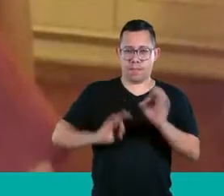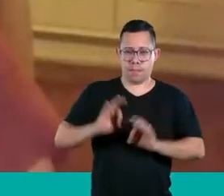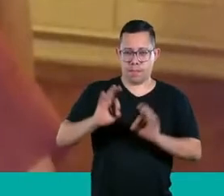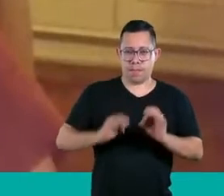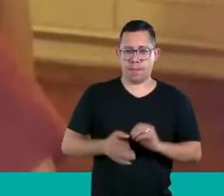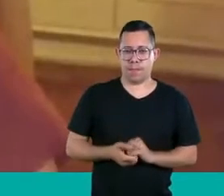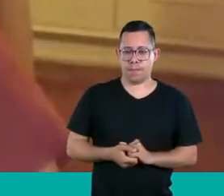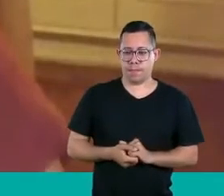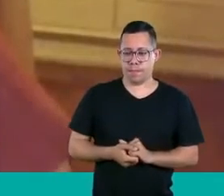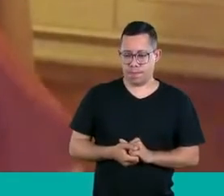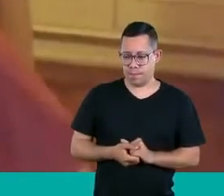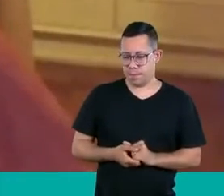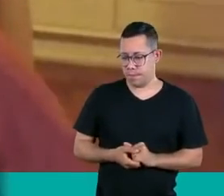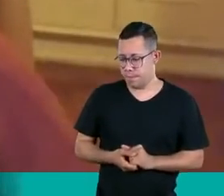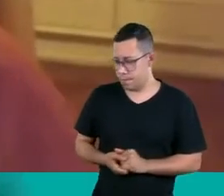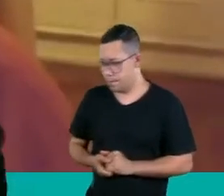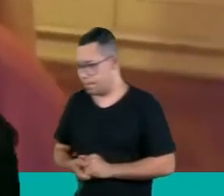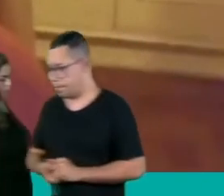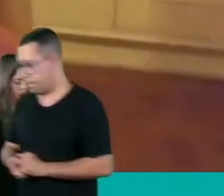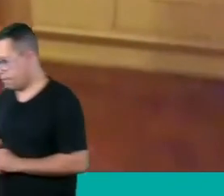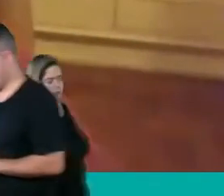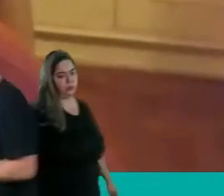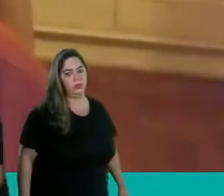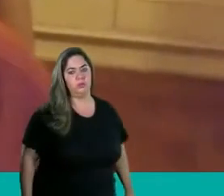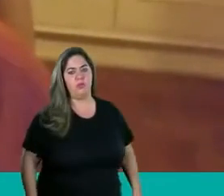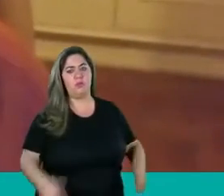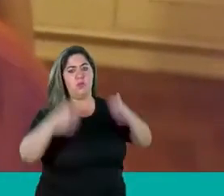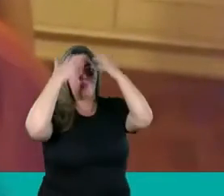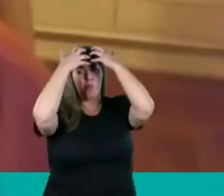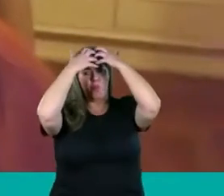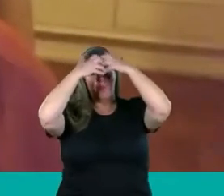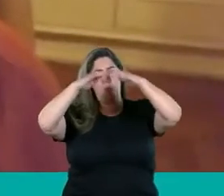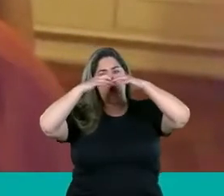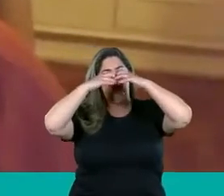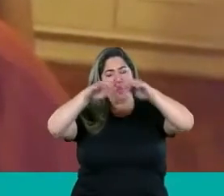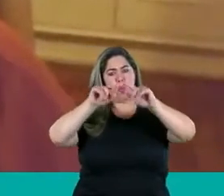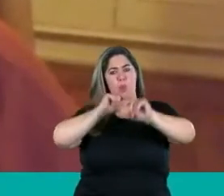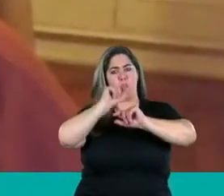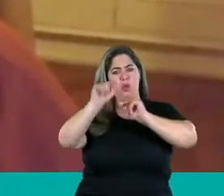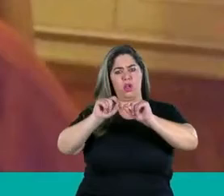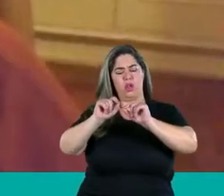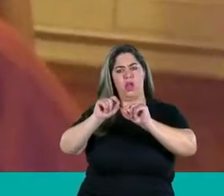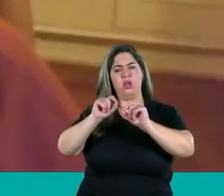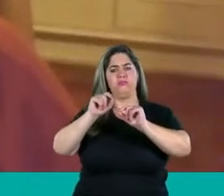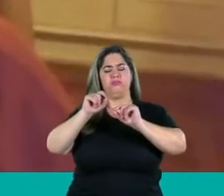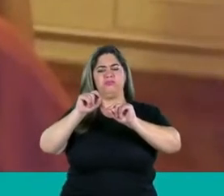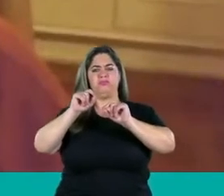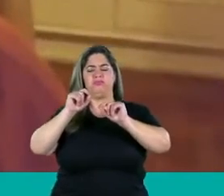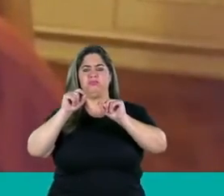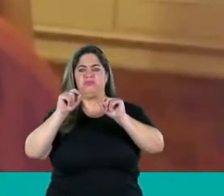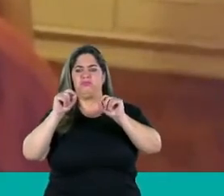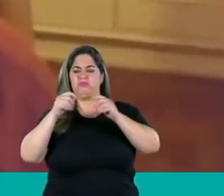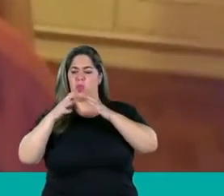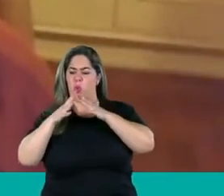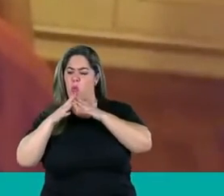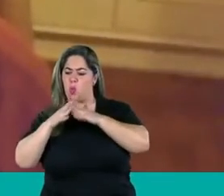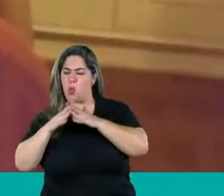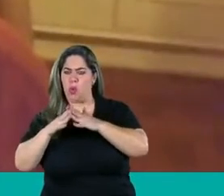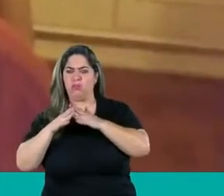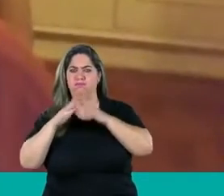organizador. Cérebro humano, para o Mohan, é uma máquina hipercomplexa, que